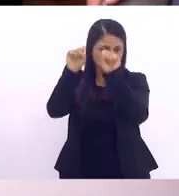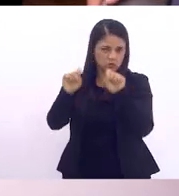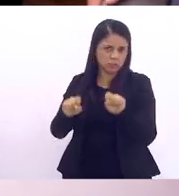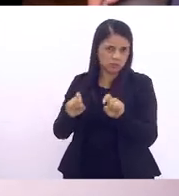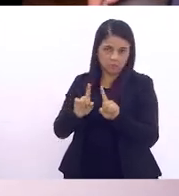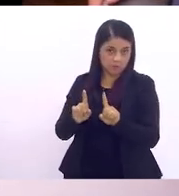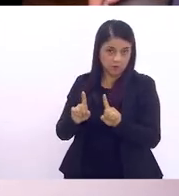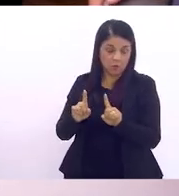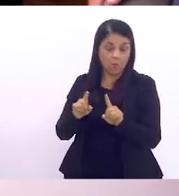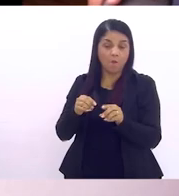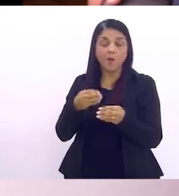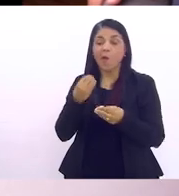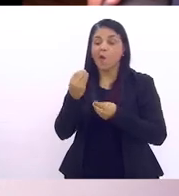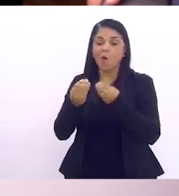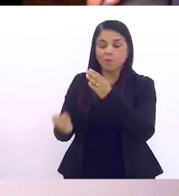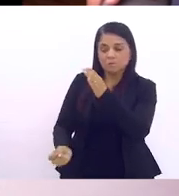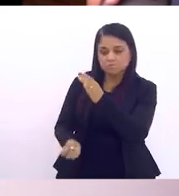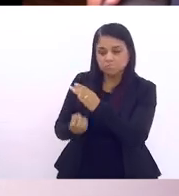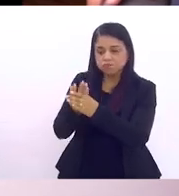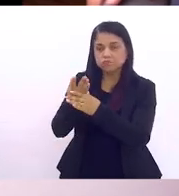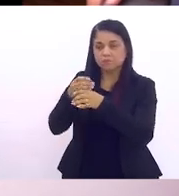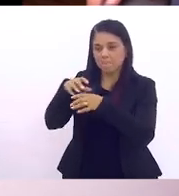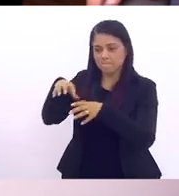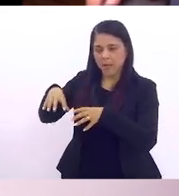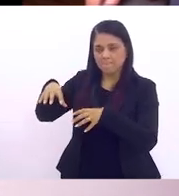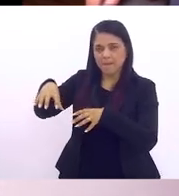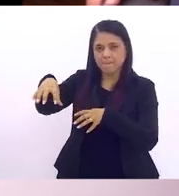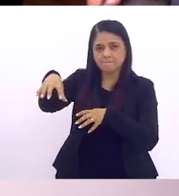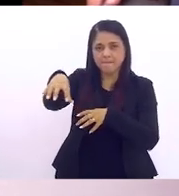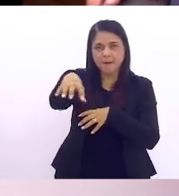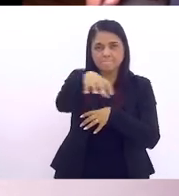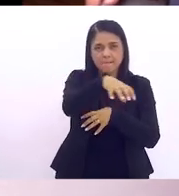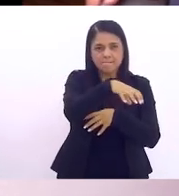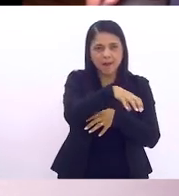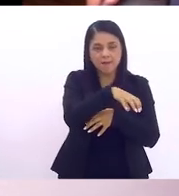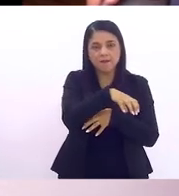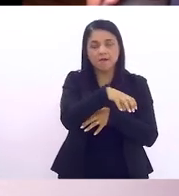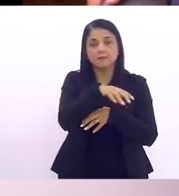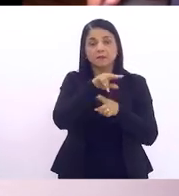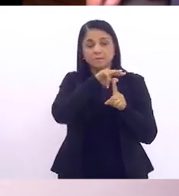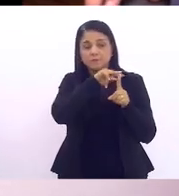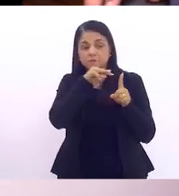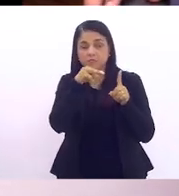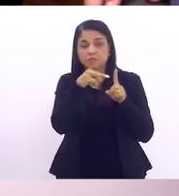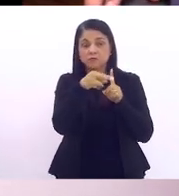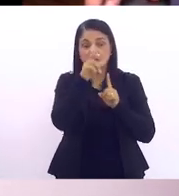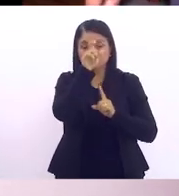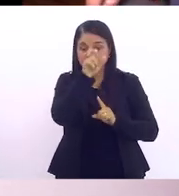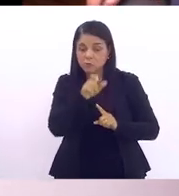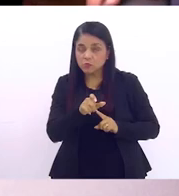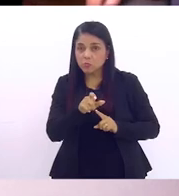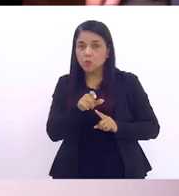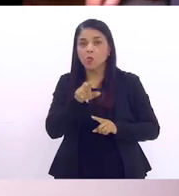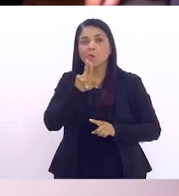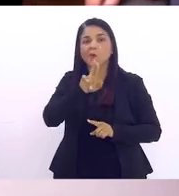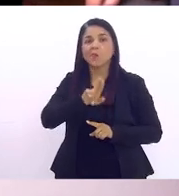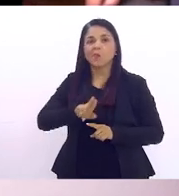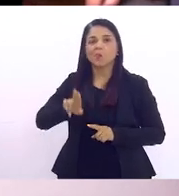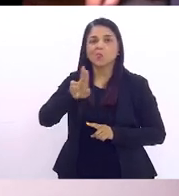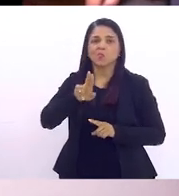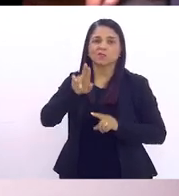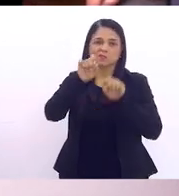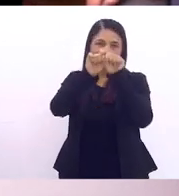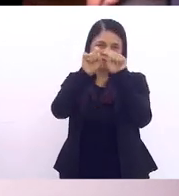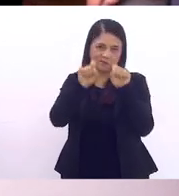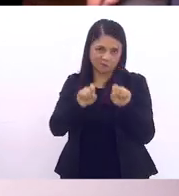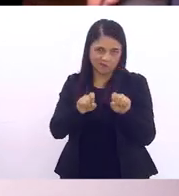o sistema como ele vem sendo implementado dentro da Perspectiva da pessoa que faz uso do do do sistema